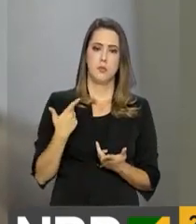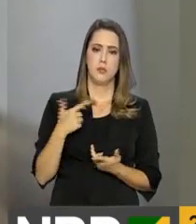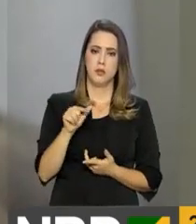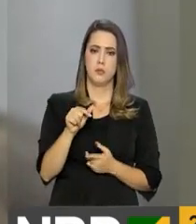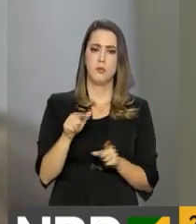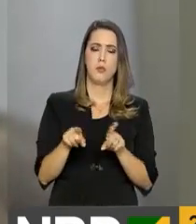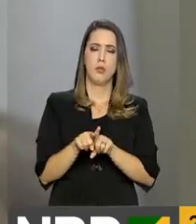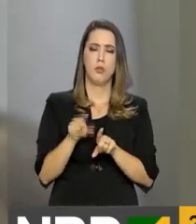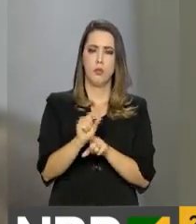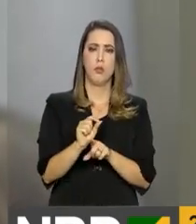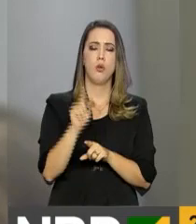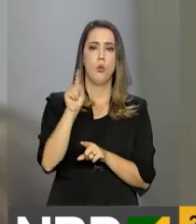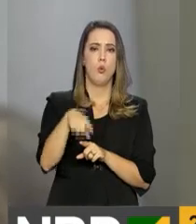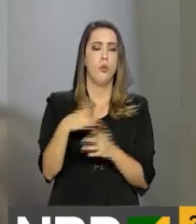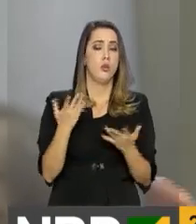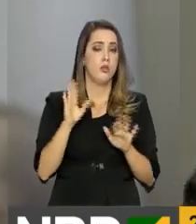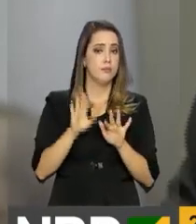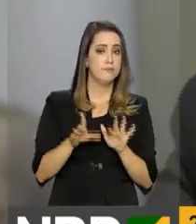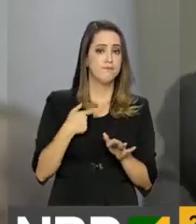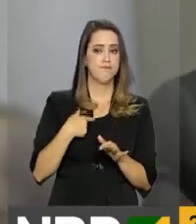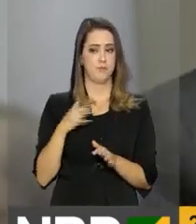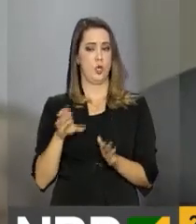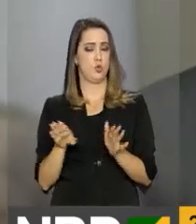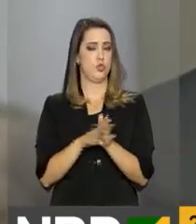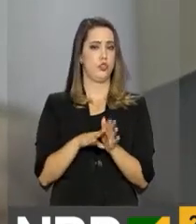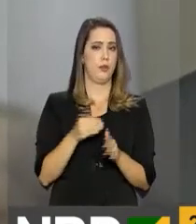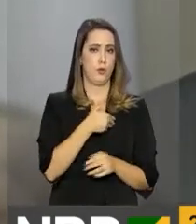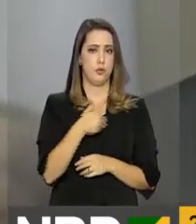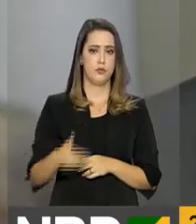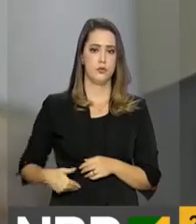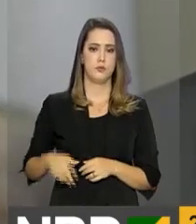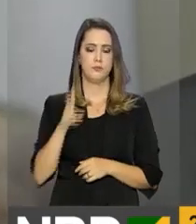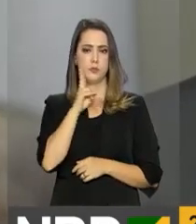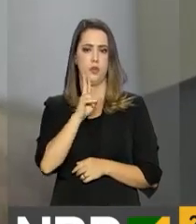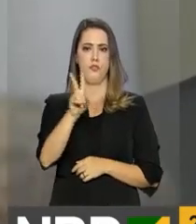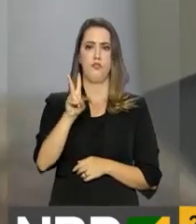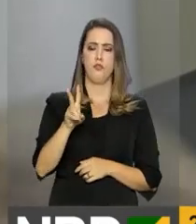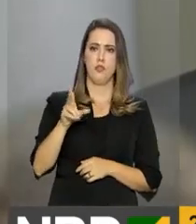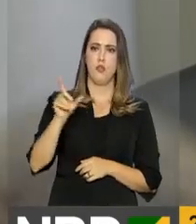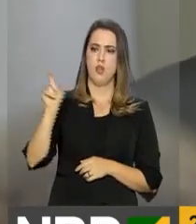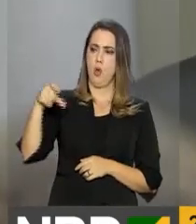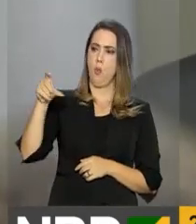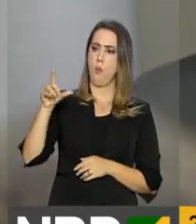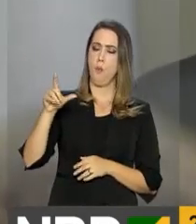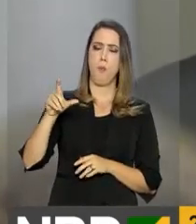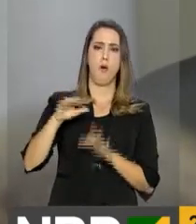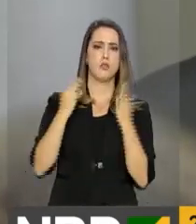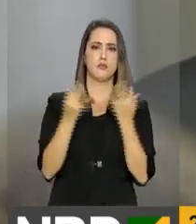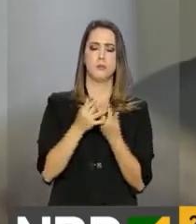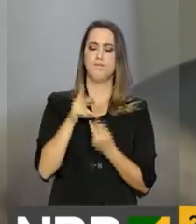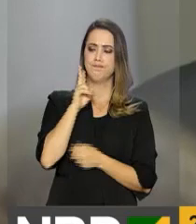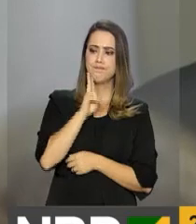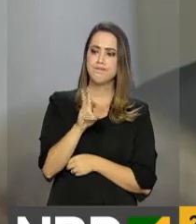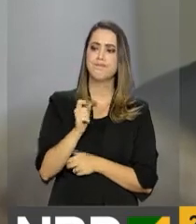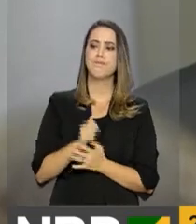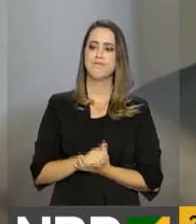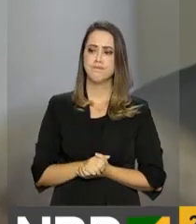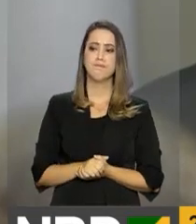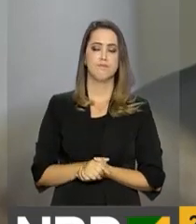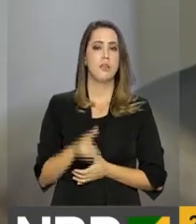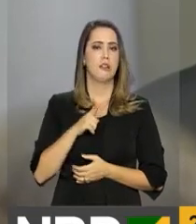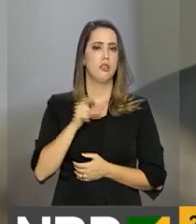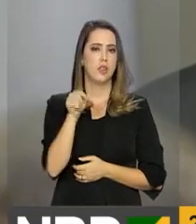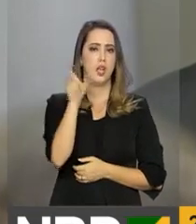aquilo que o governo anterior fez. Eu cheguei ao governo, topei lá com o Bolsa Família, eu disse: nós temos gente pobre do país, não